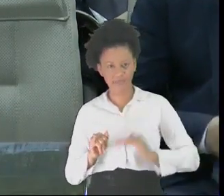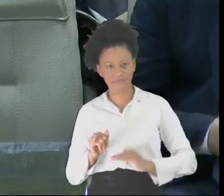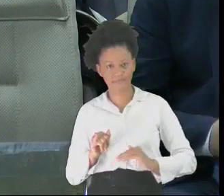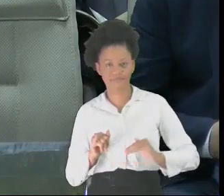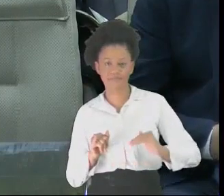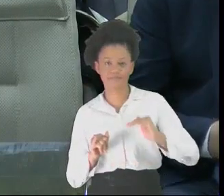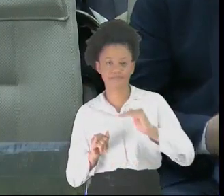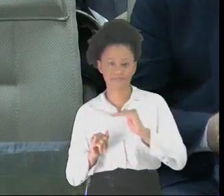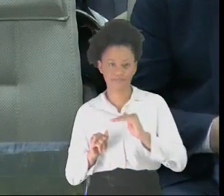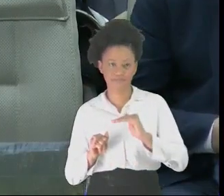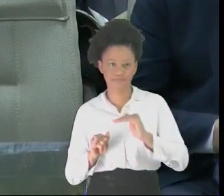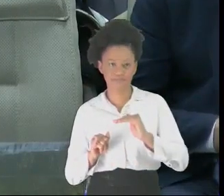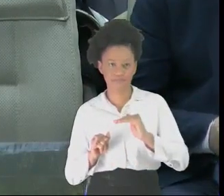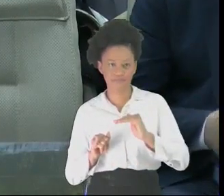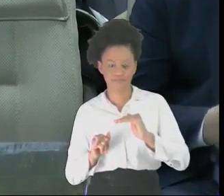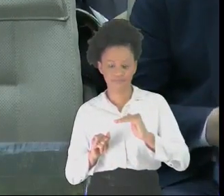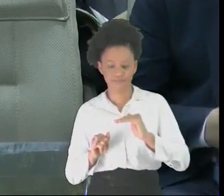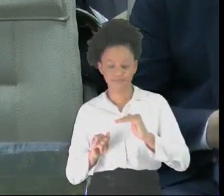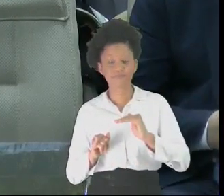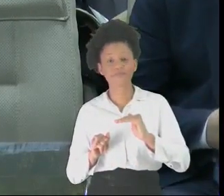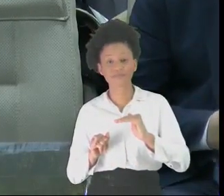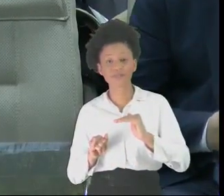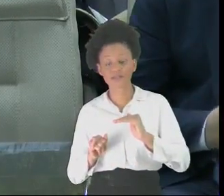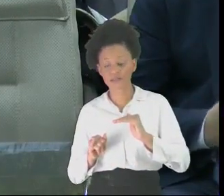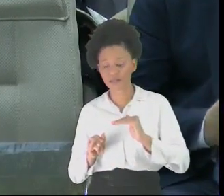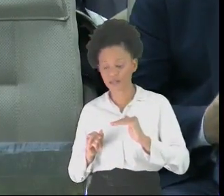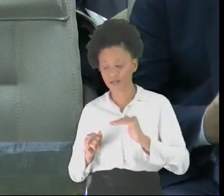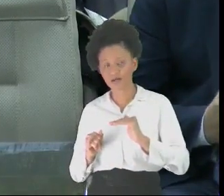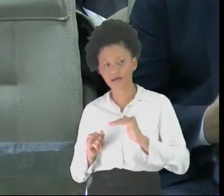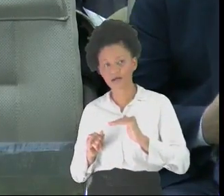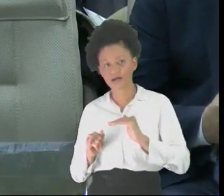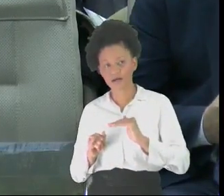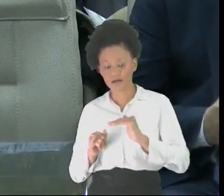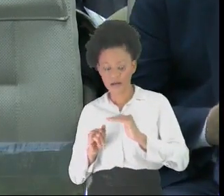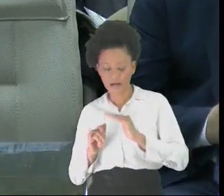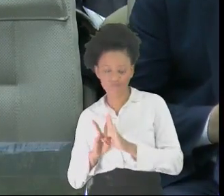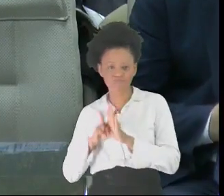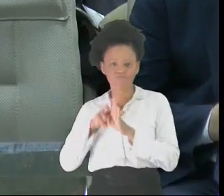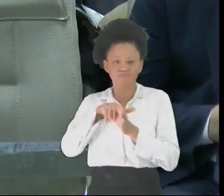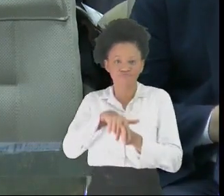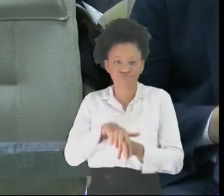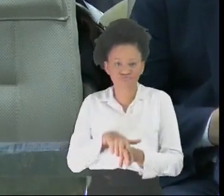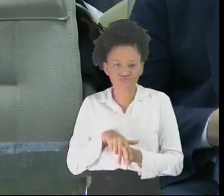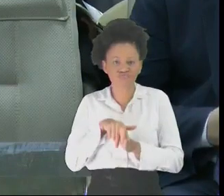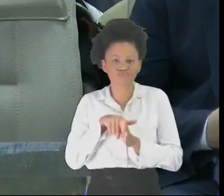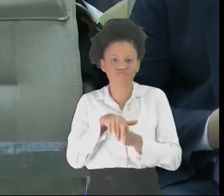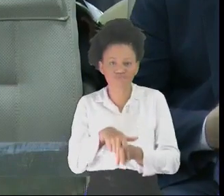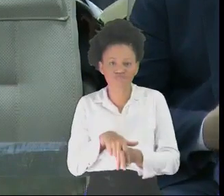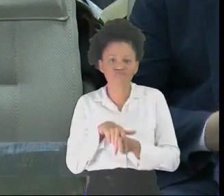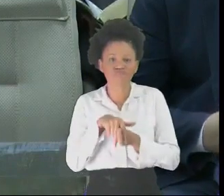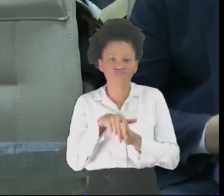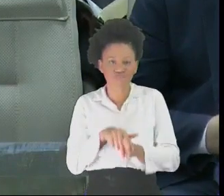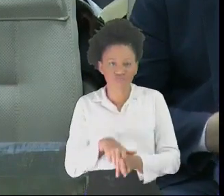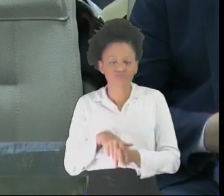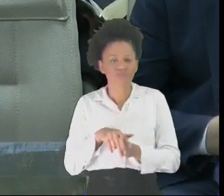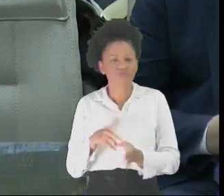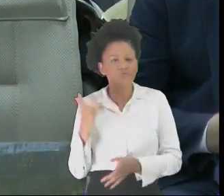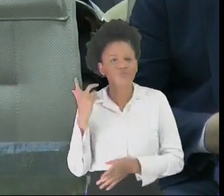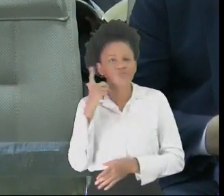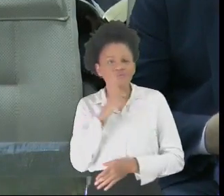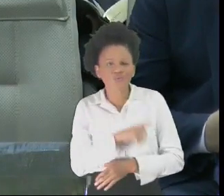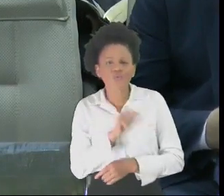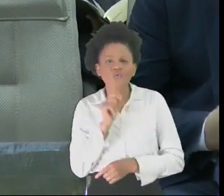Epístola é a carta que é levada por cima do cavalo. Porque eles, o cavalo, quem não alcançou o